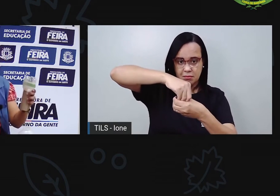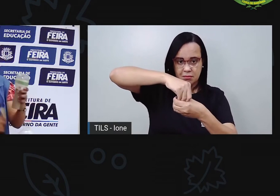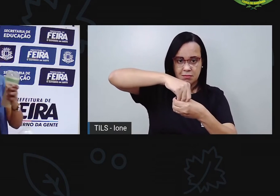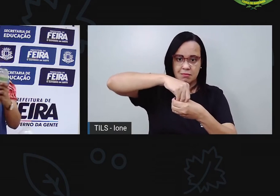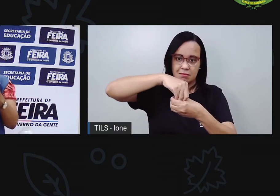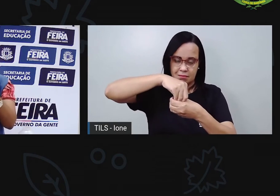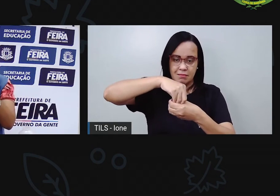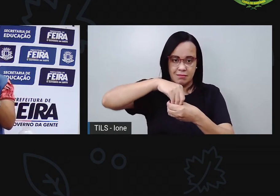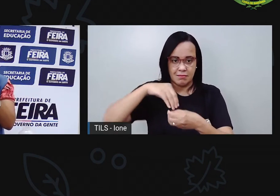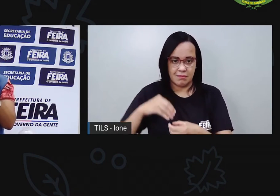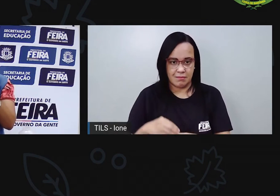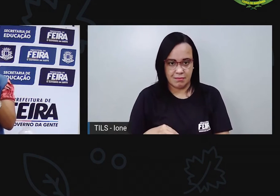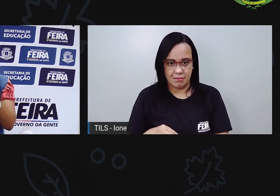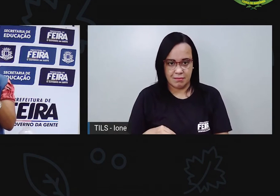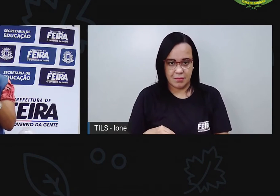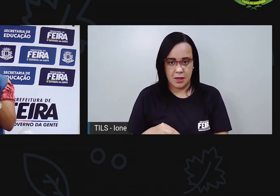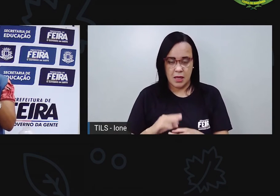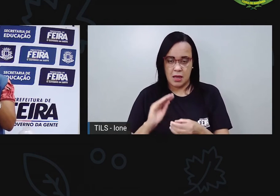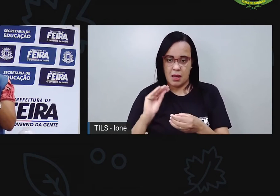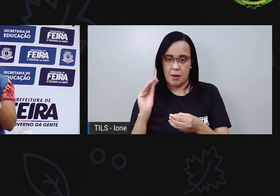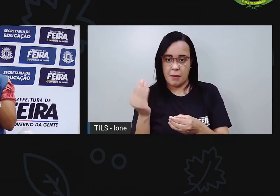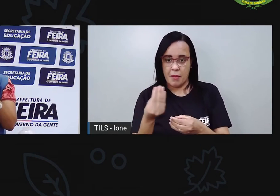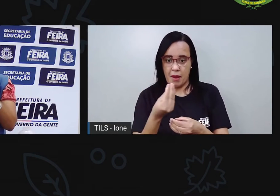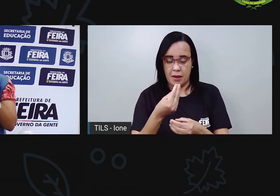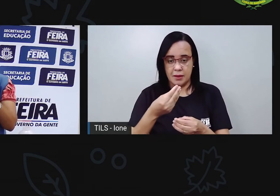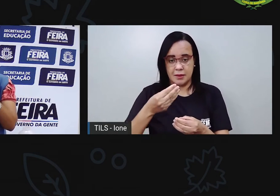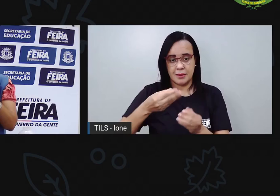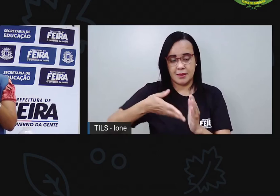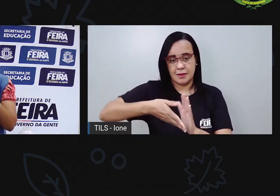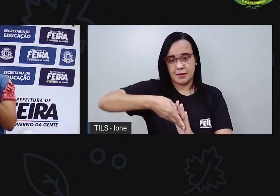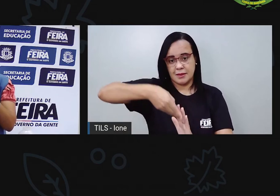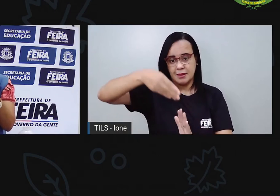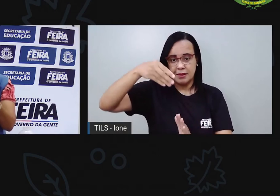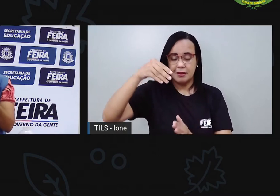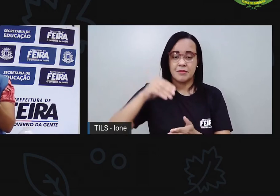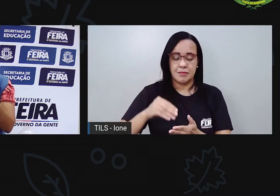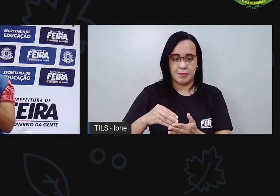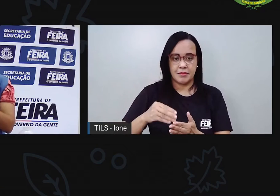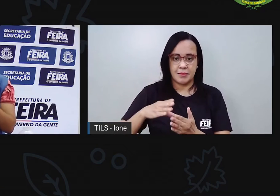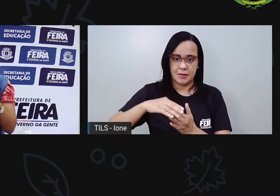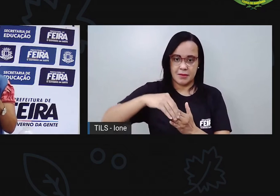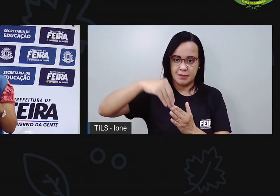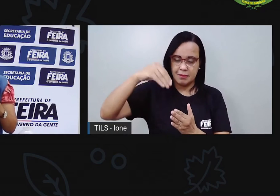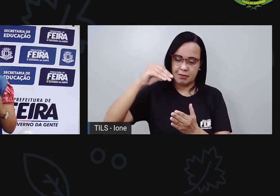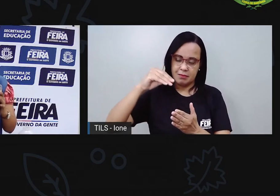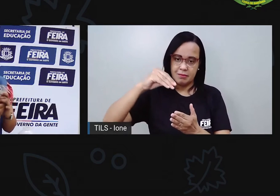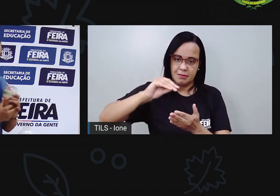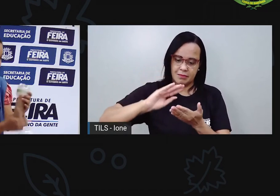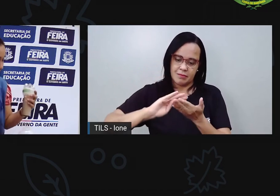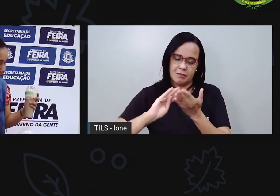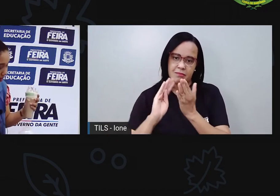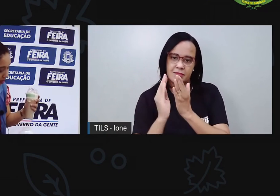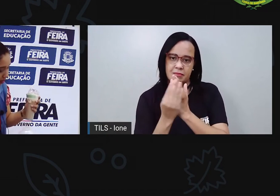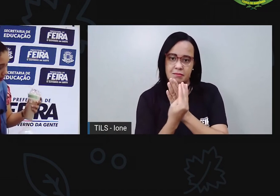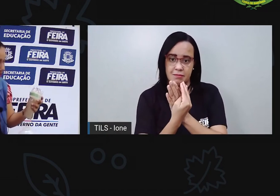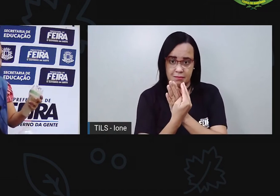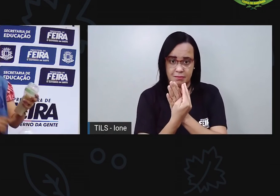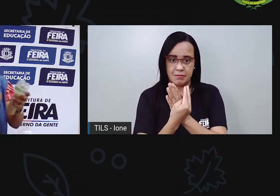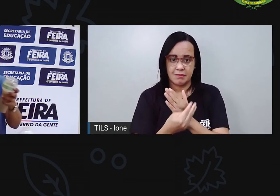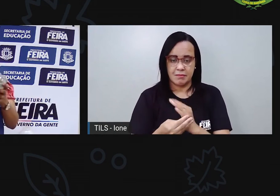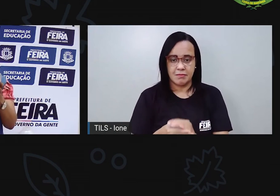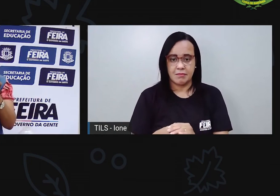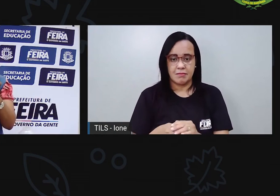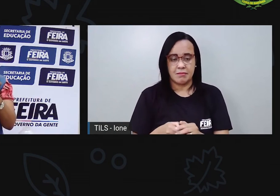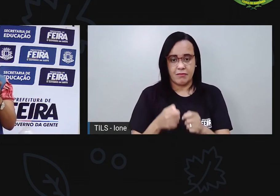o local durex e ele ficar bem preso para quando nós fomos tocar